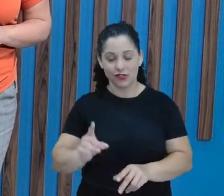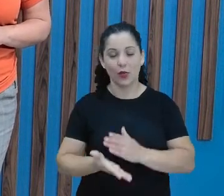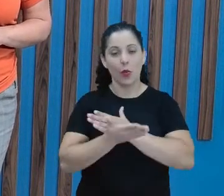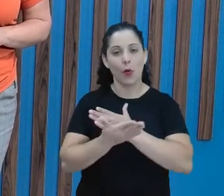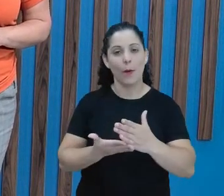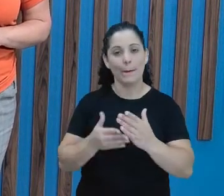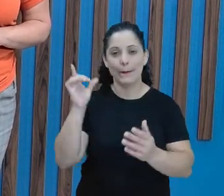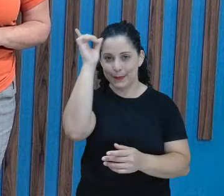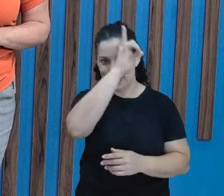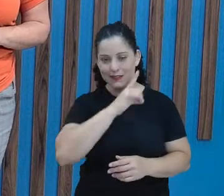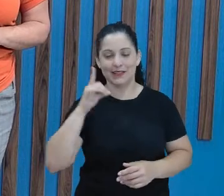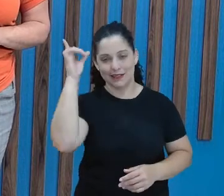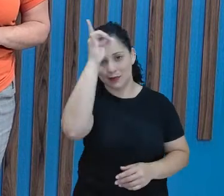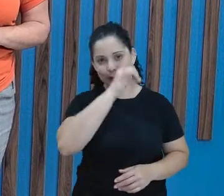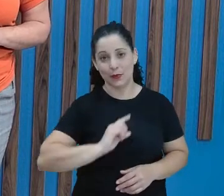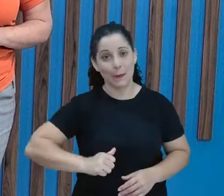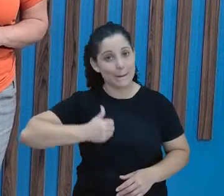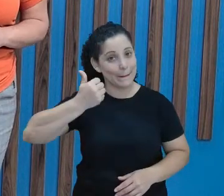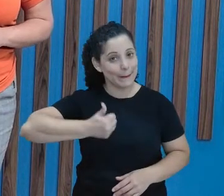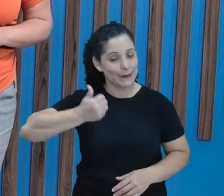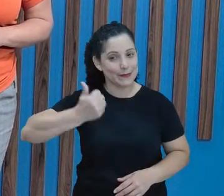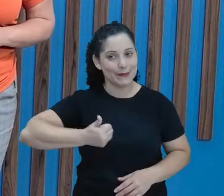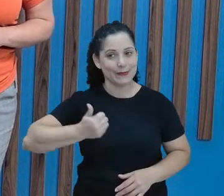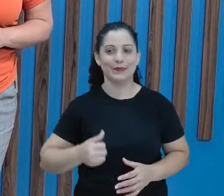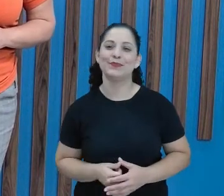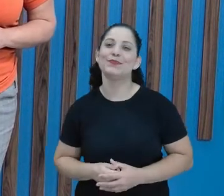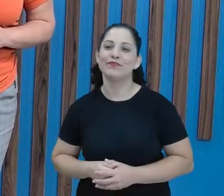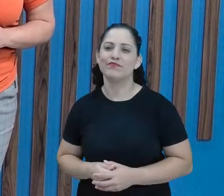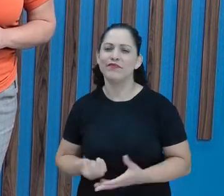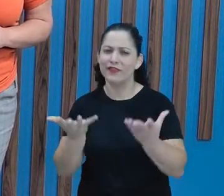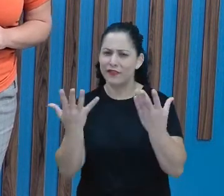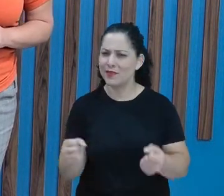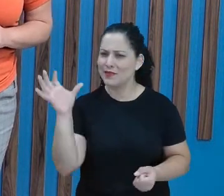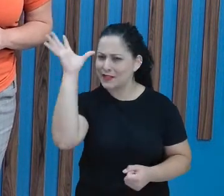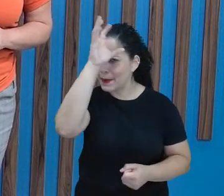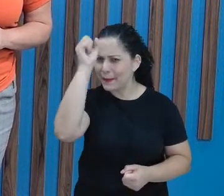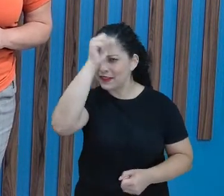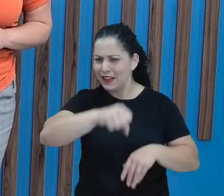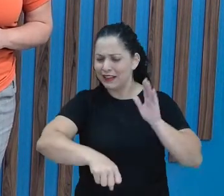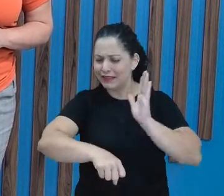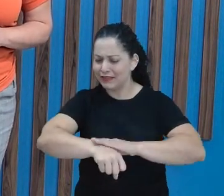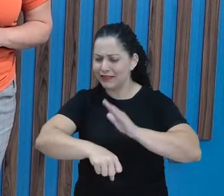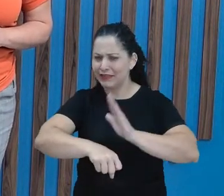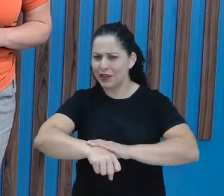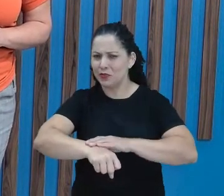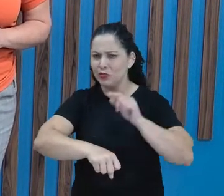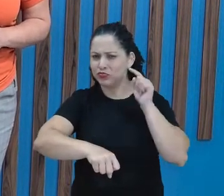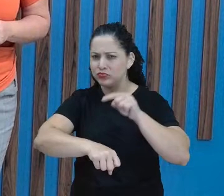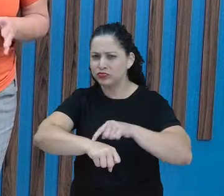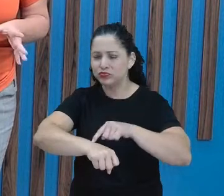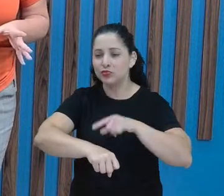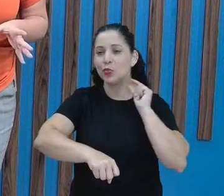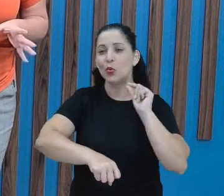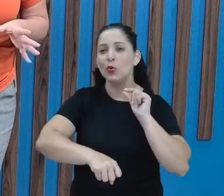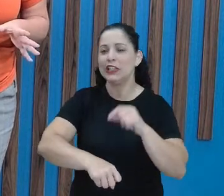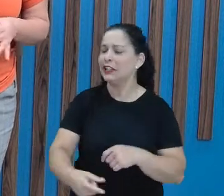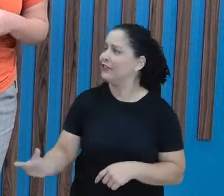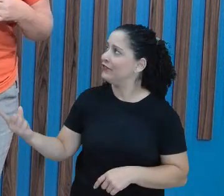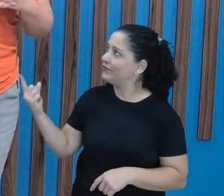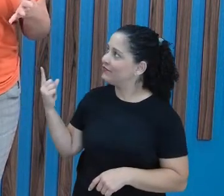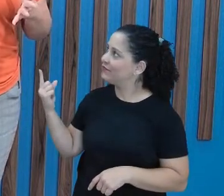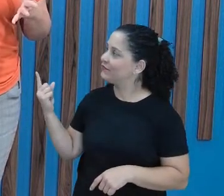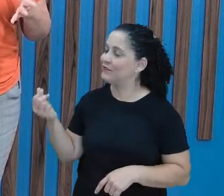do domingo. Vamos aprender mais sobre o tempo. Eu coloquei aí algumas. Sempre nos